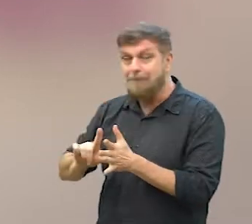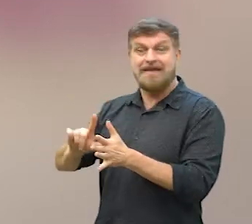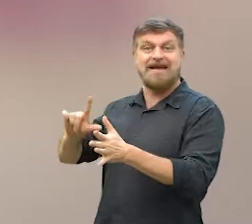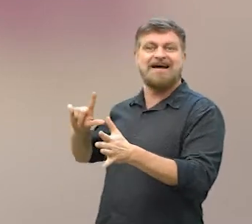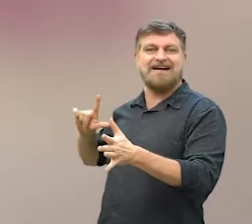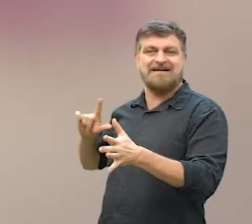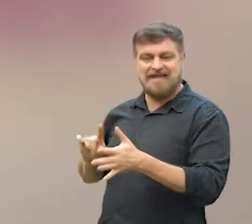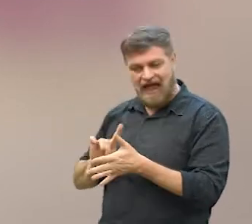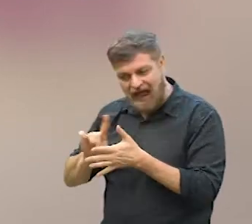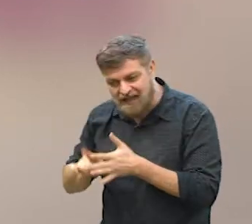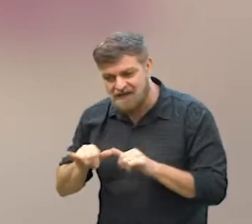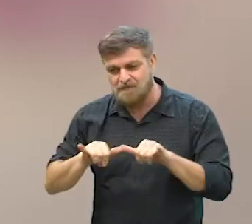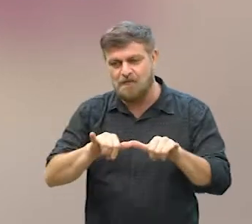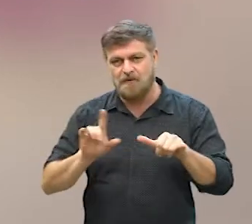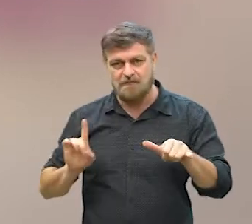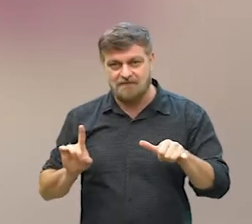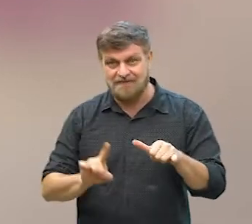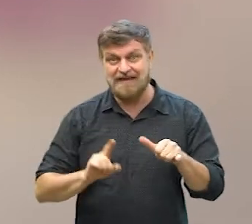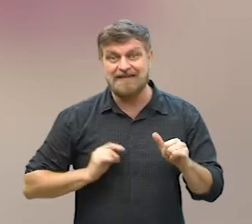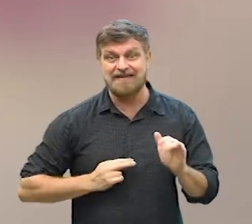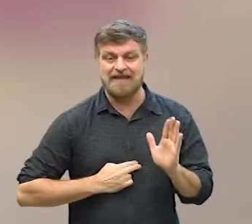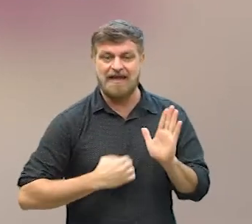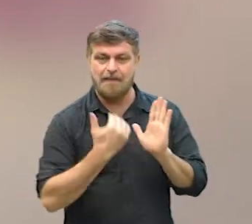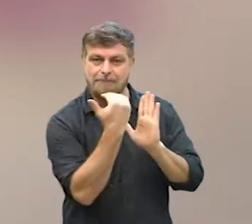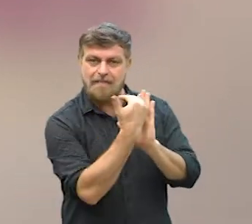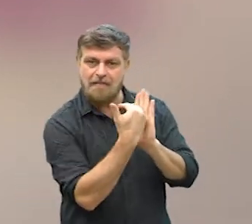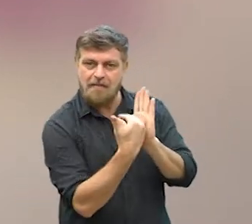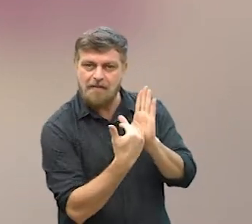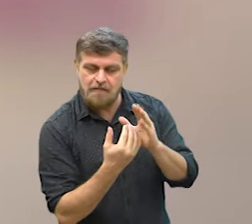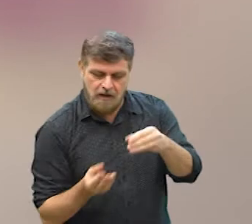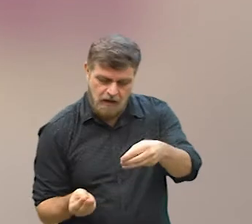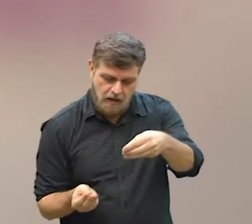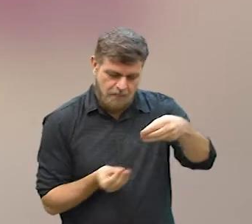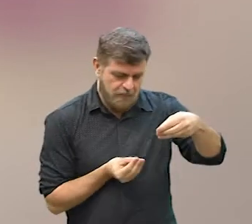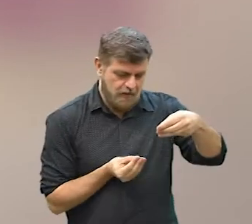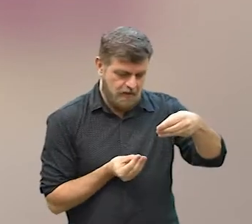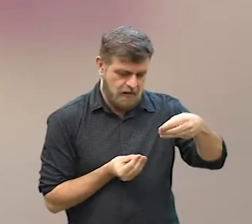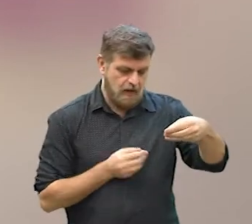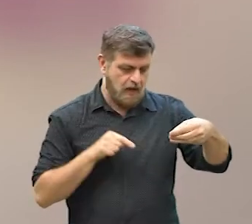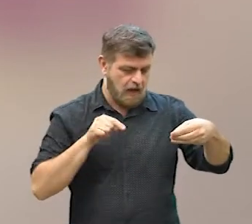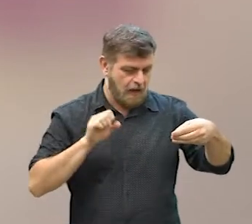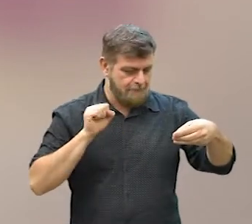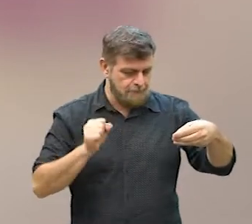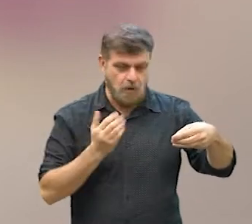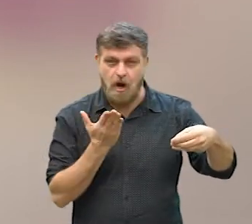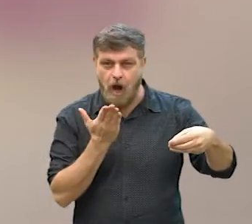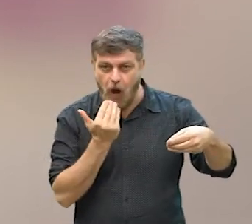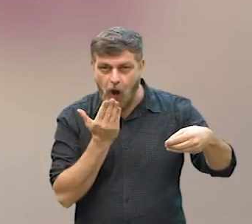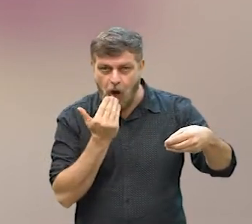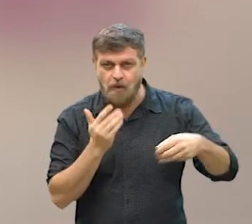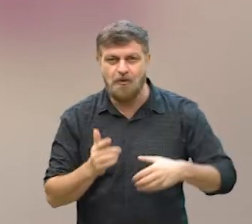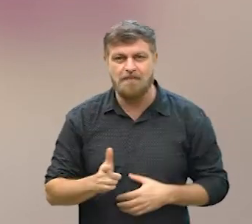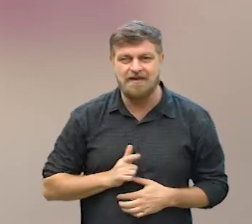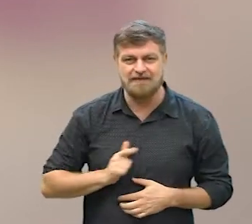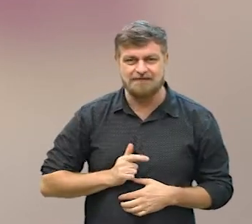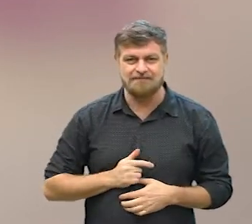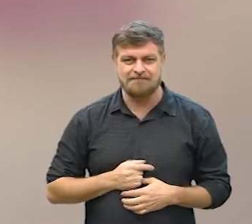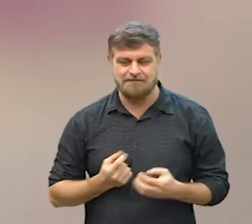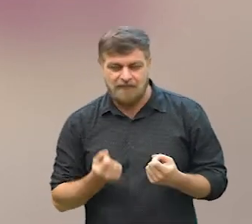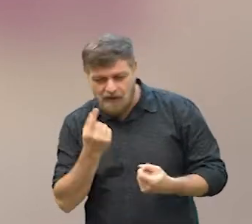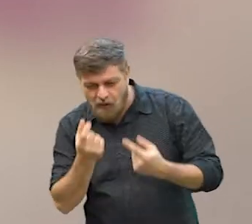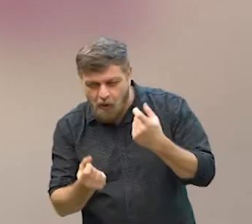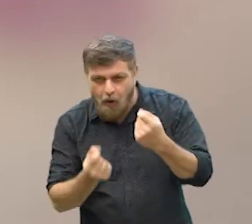uma refeição, e ir direto a uma lista de compras que você organiza. Você pode comer